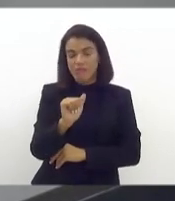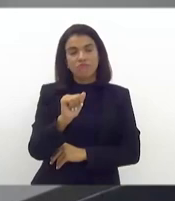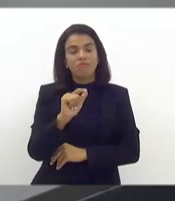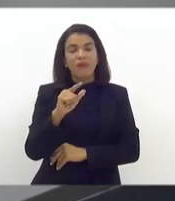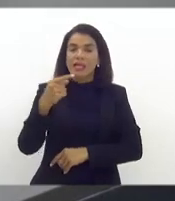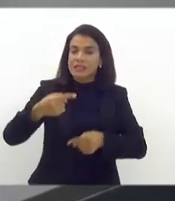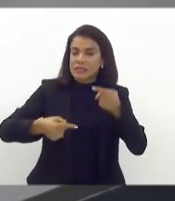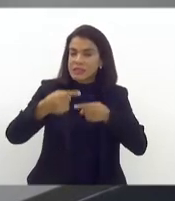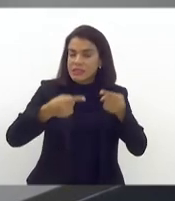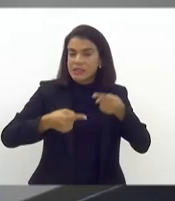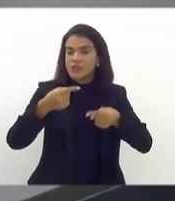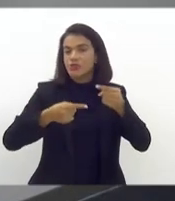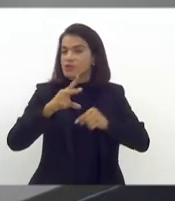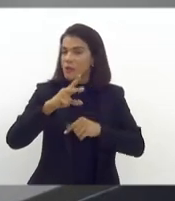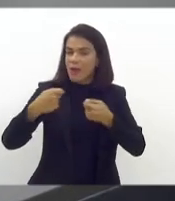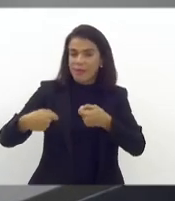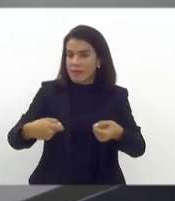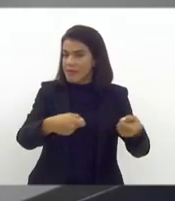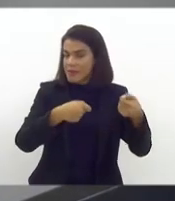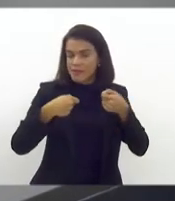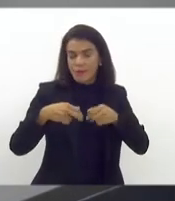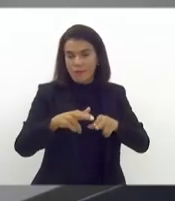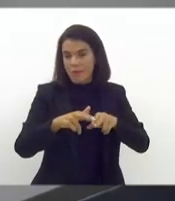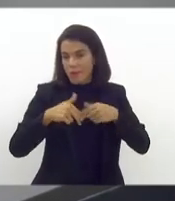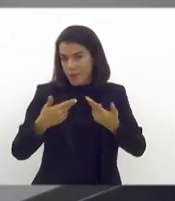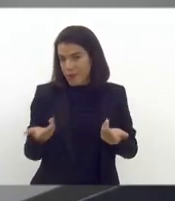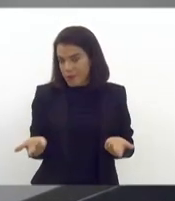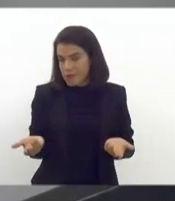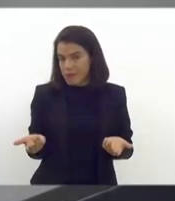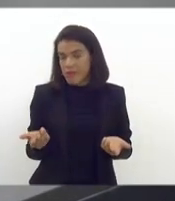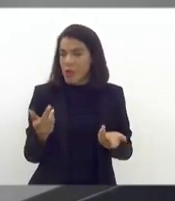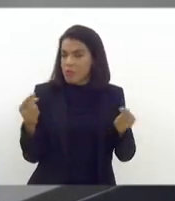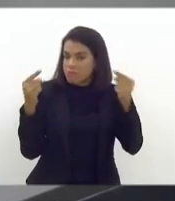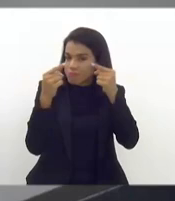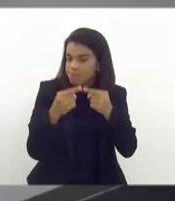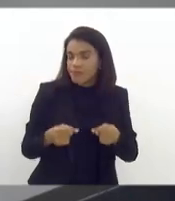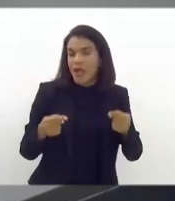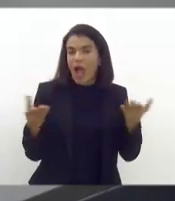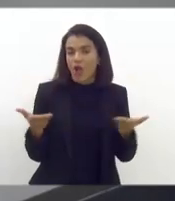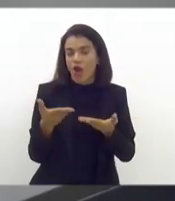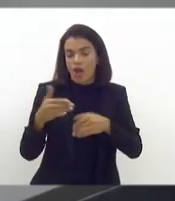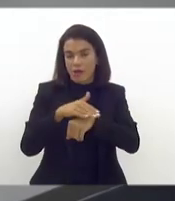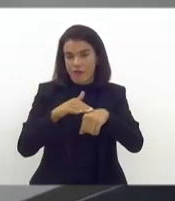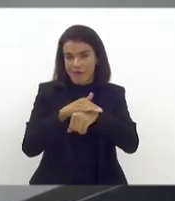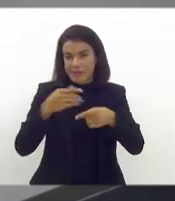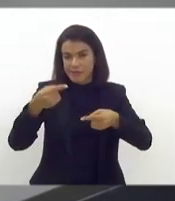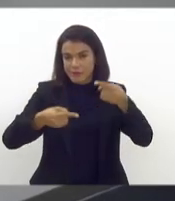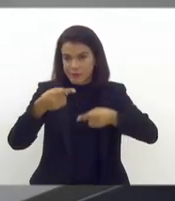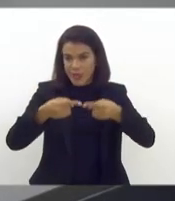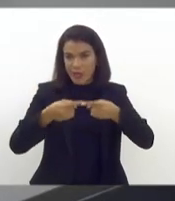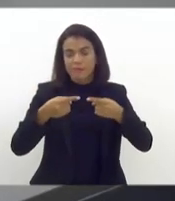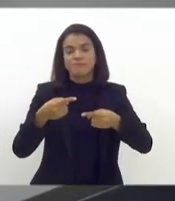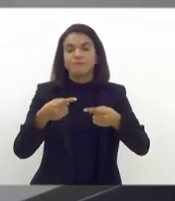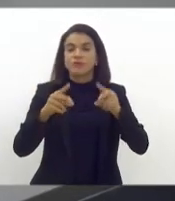acabar acontecendo novamente por uma via ou por outra. Então, é adequado que essa discussão aconteça agora, sobretudo no prisma da